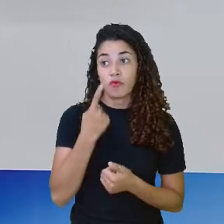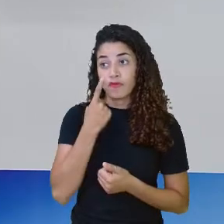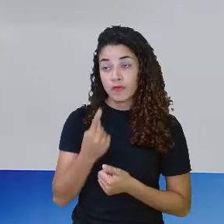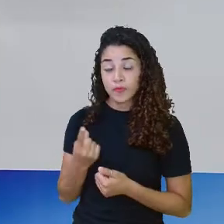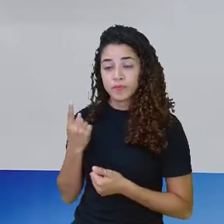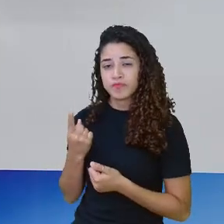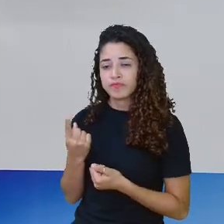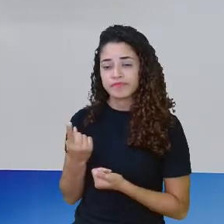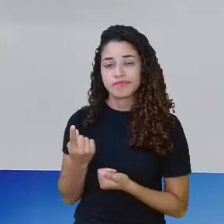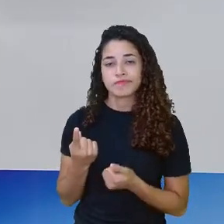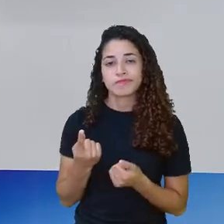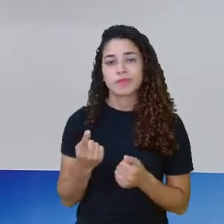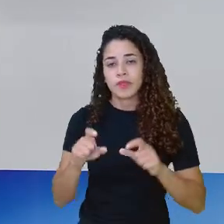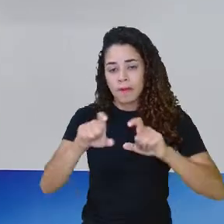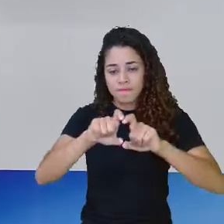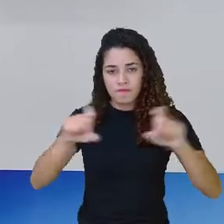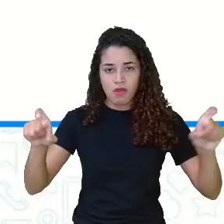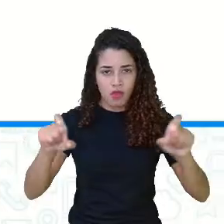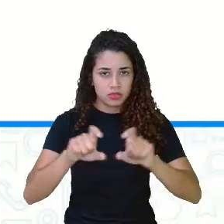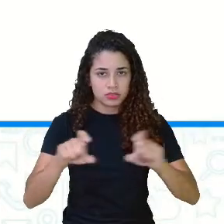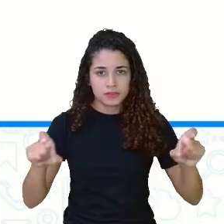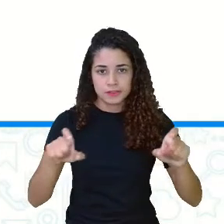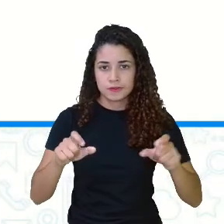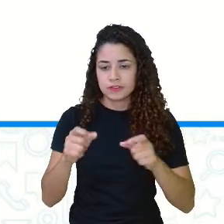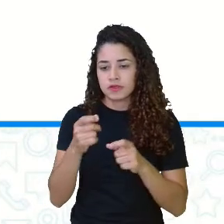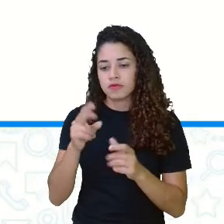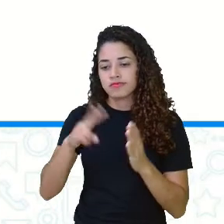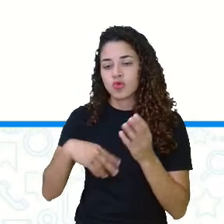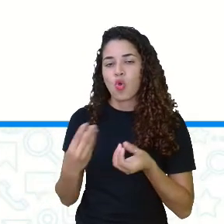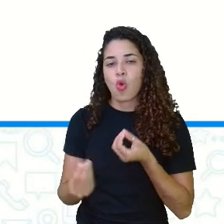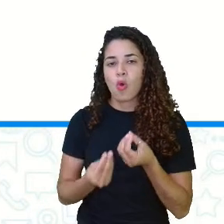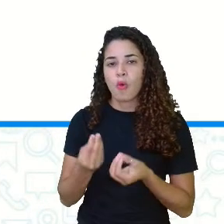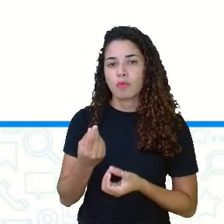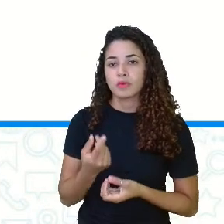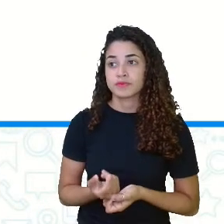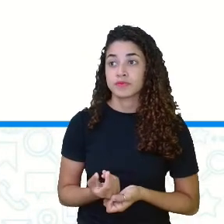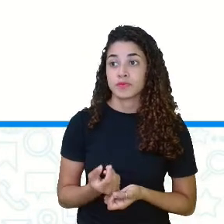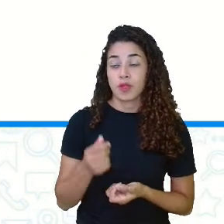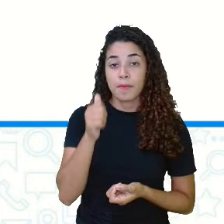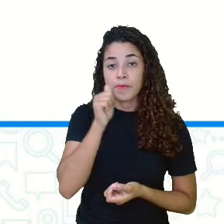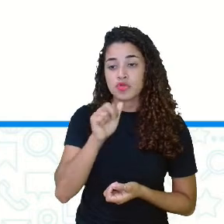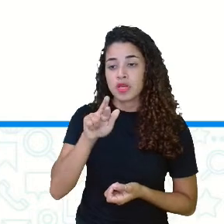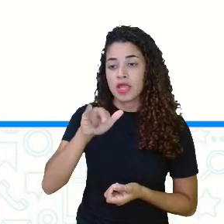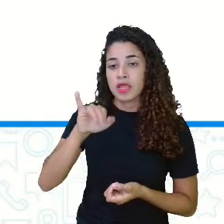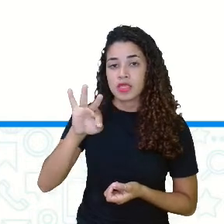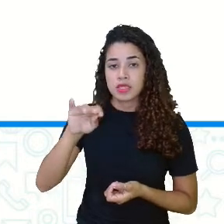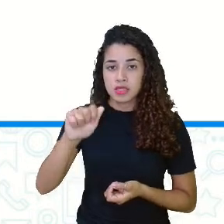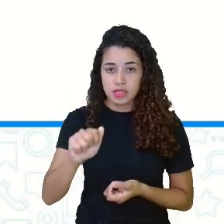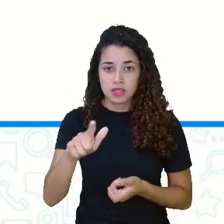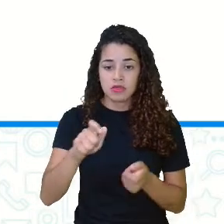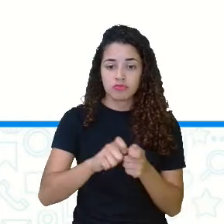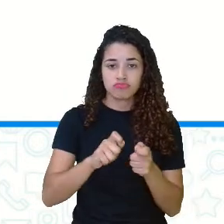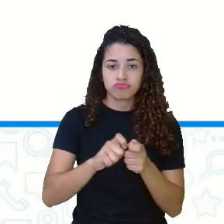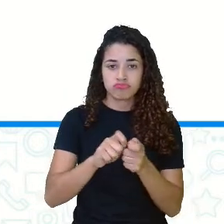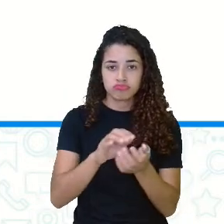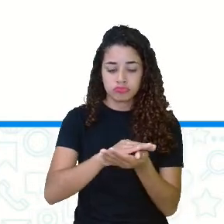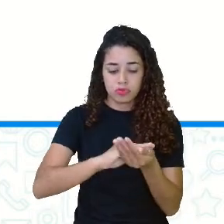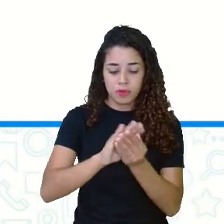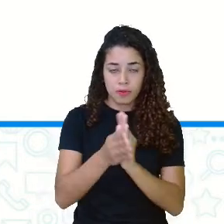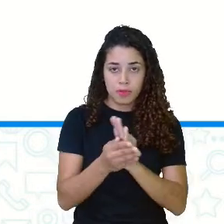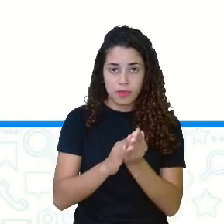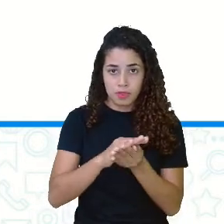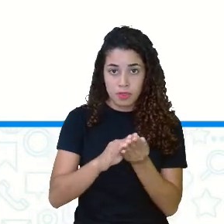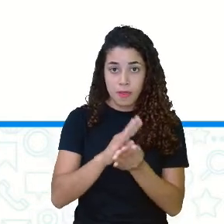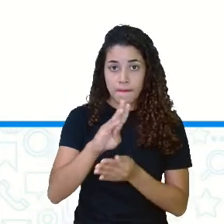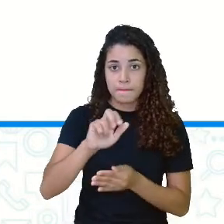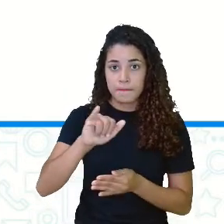aqui nessa situação problema. Diz o seguinte: Rita fez 12